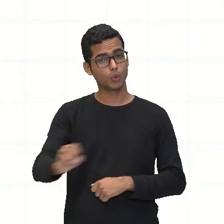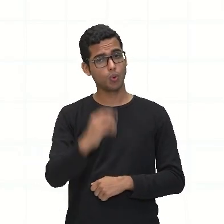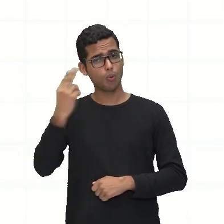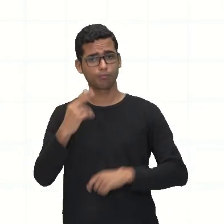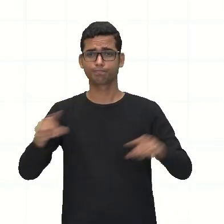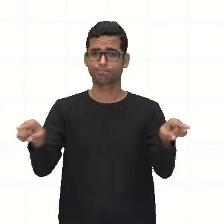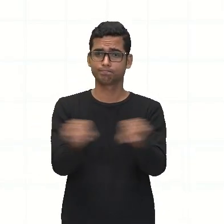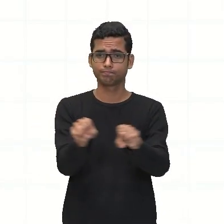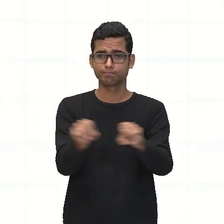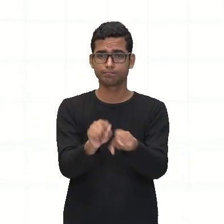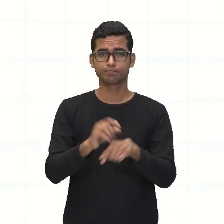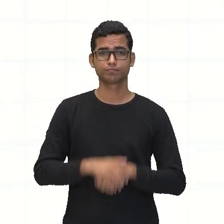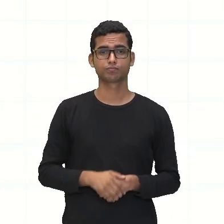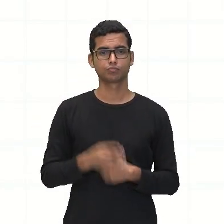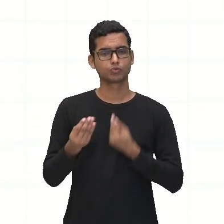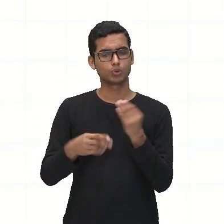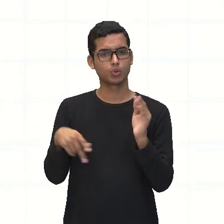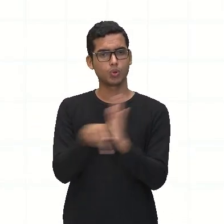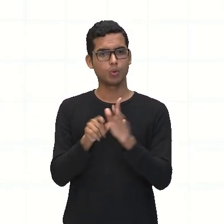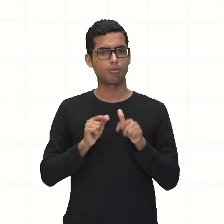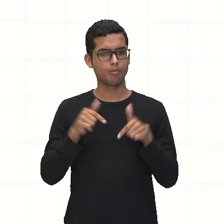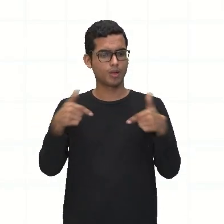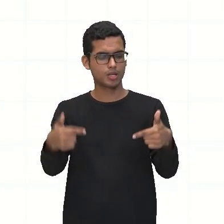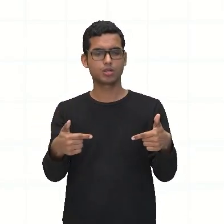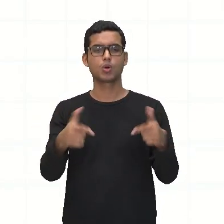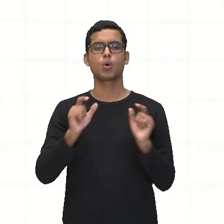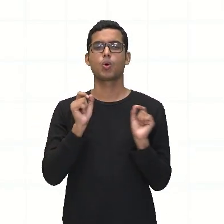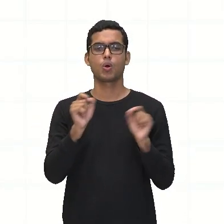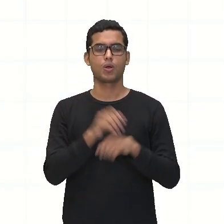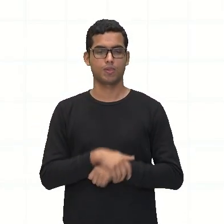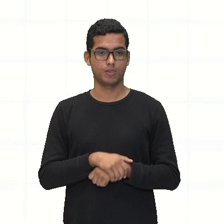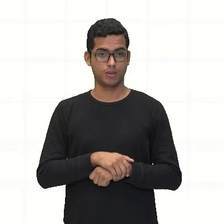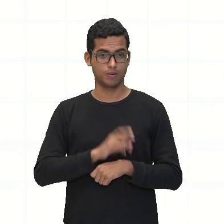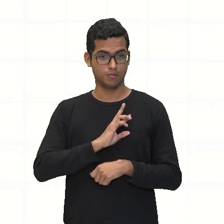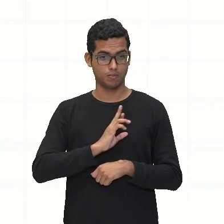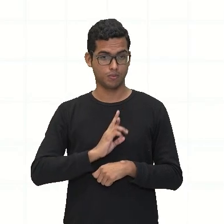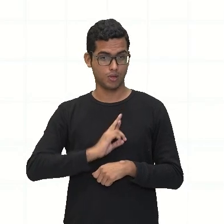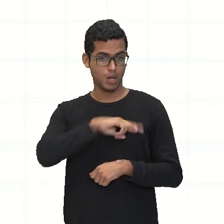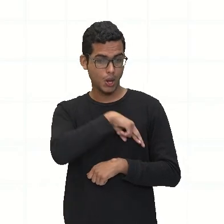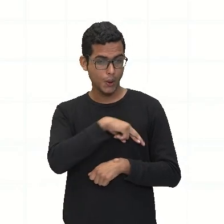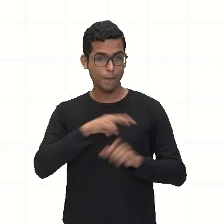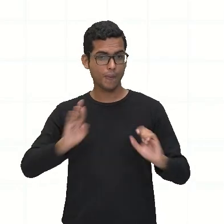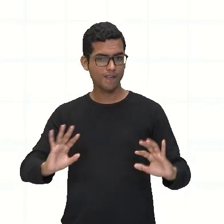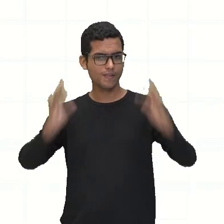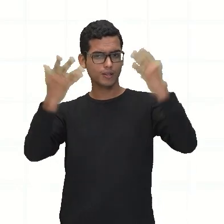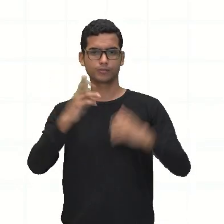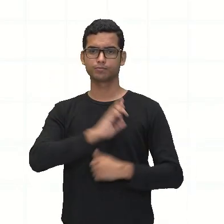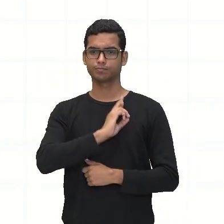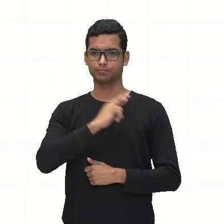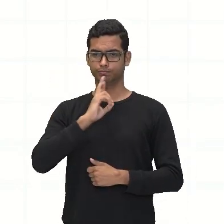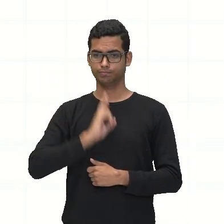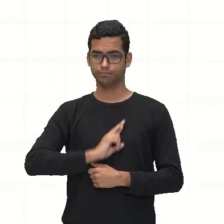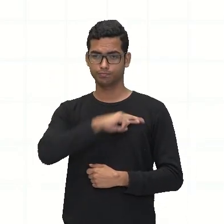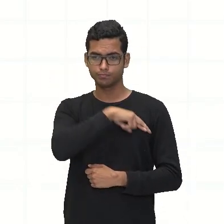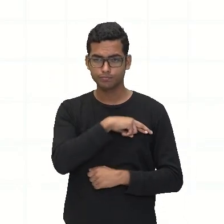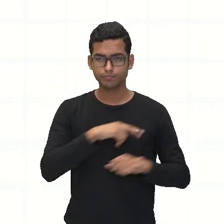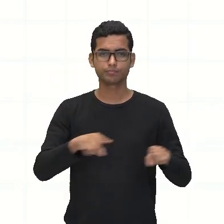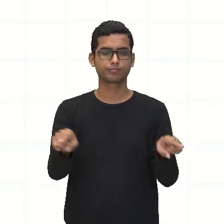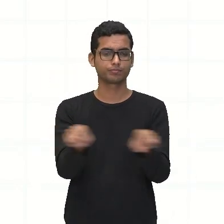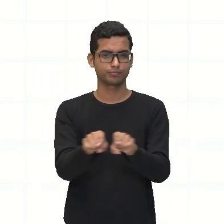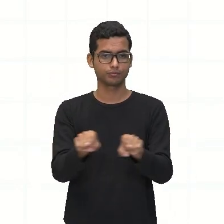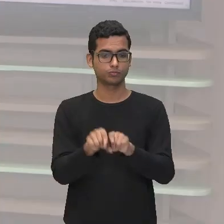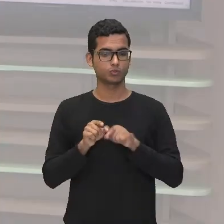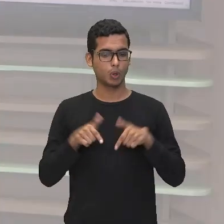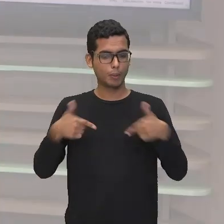também como uma cerimônia religiosa, mágica, não é? Então, essas duas interpretações podem